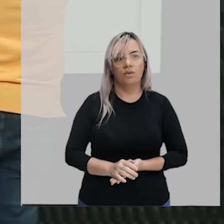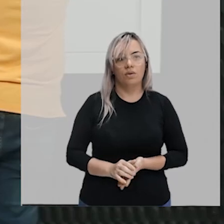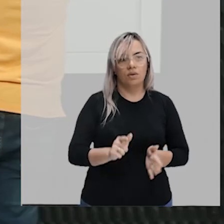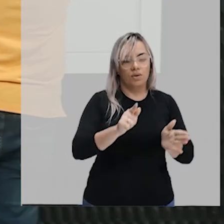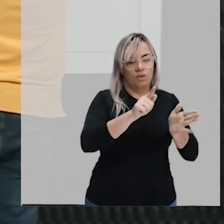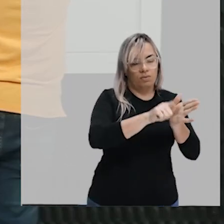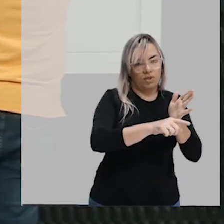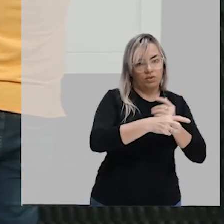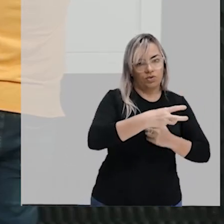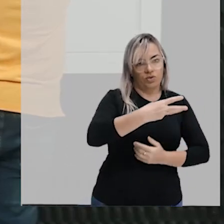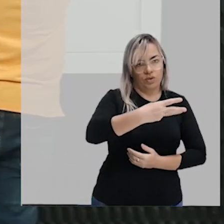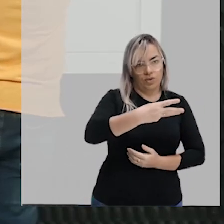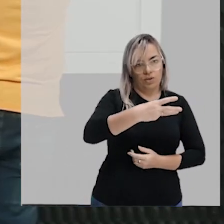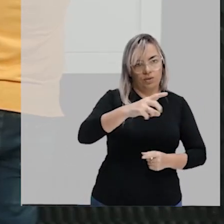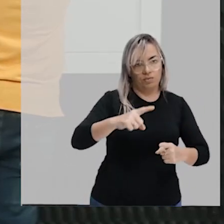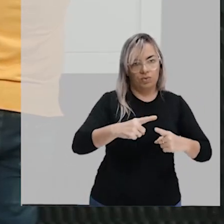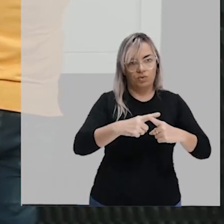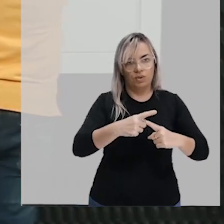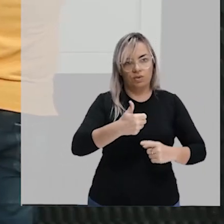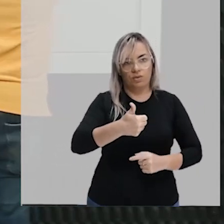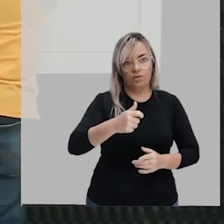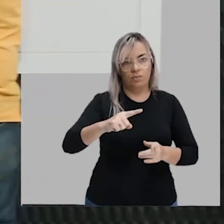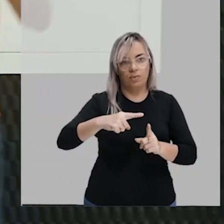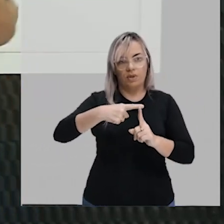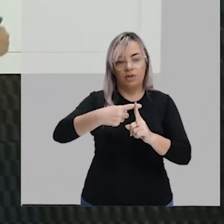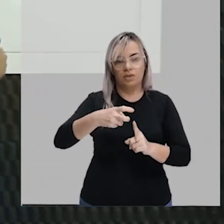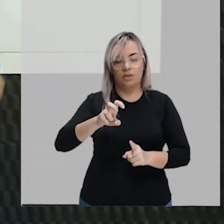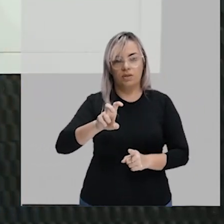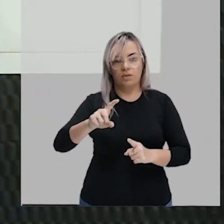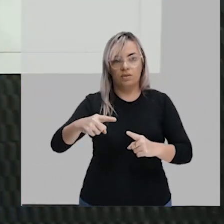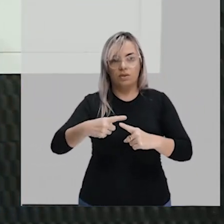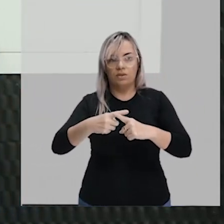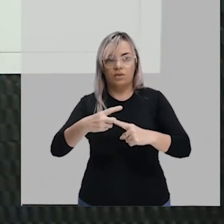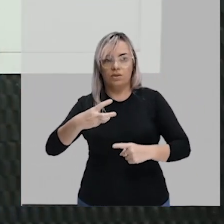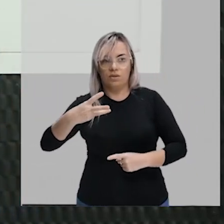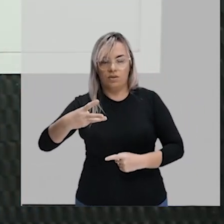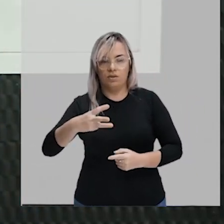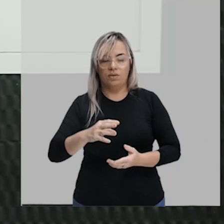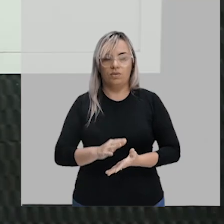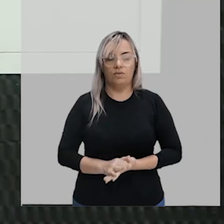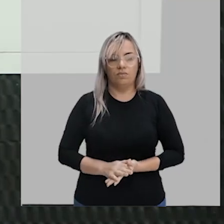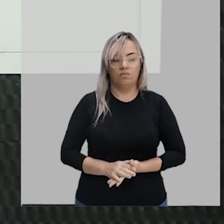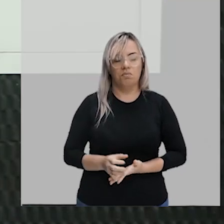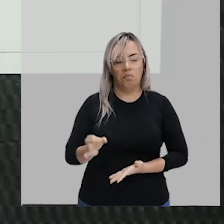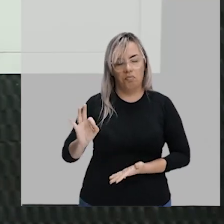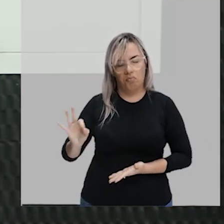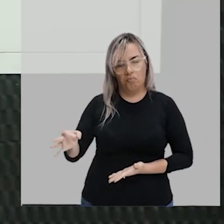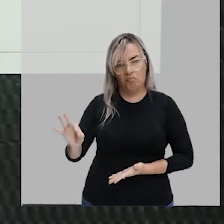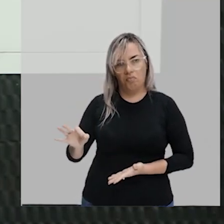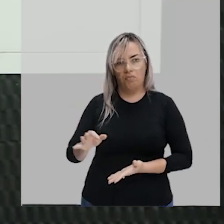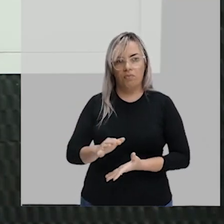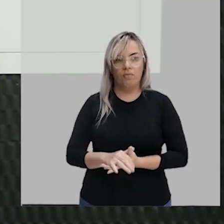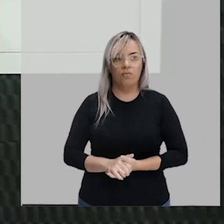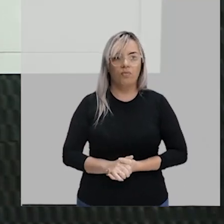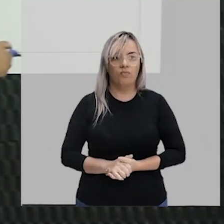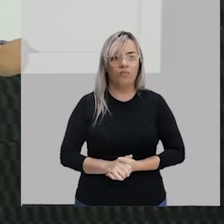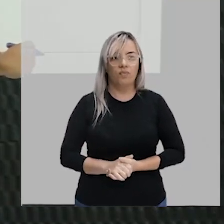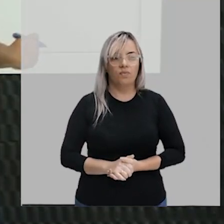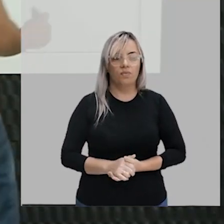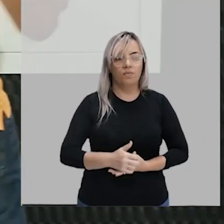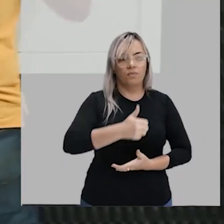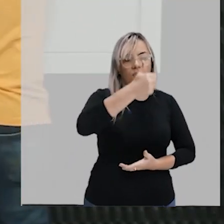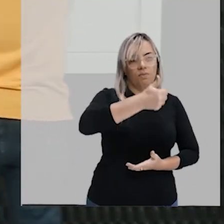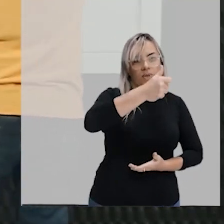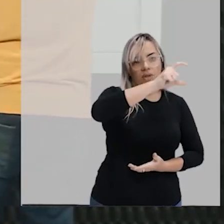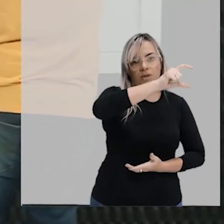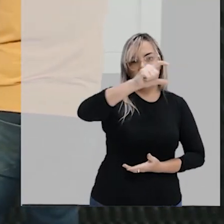1, mais 5 multiplicado por 3. Primeira linha com primeira coluna. Primeira linha com